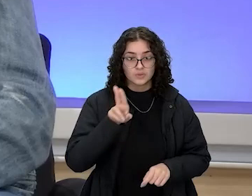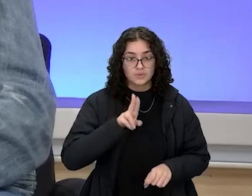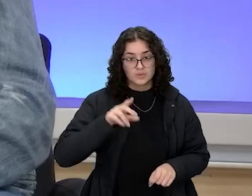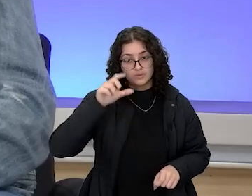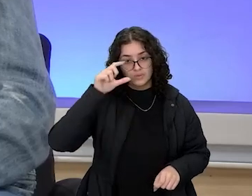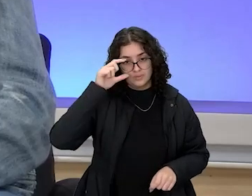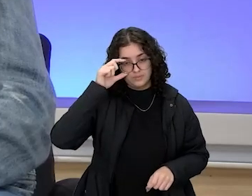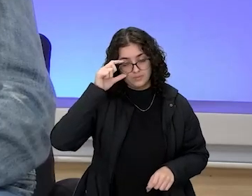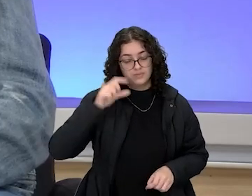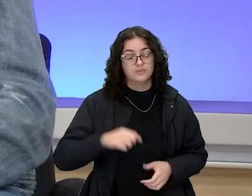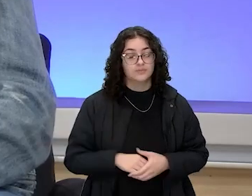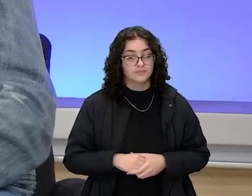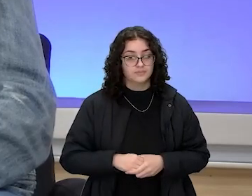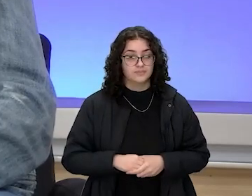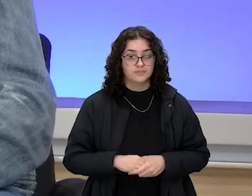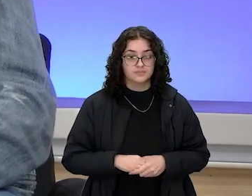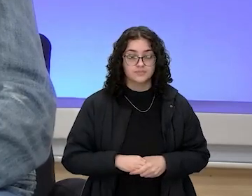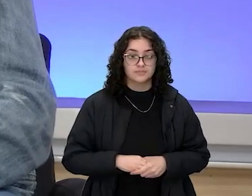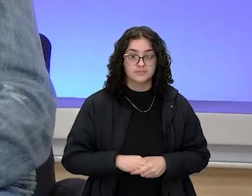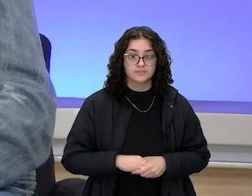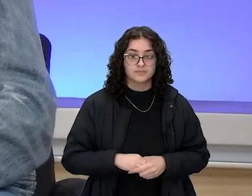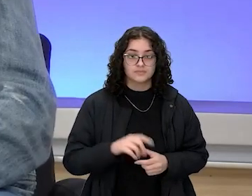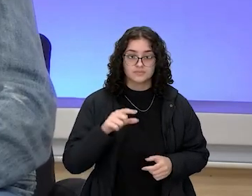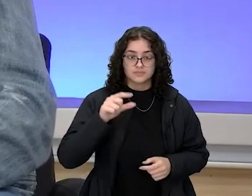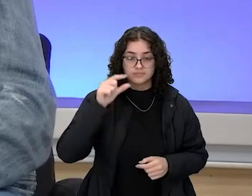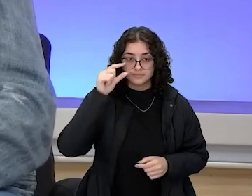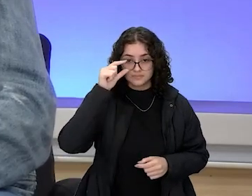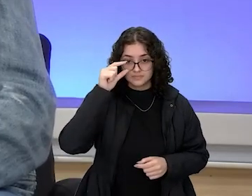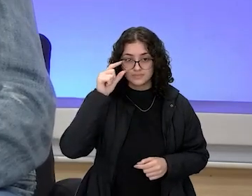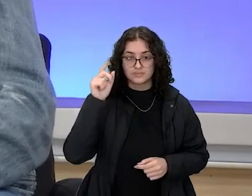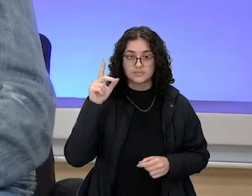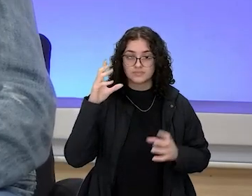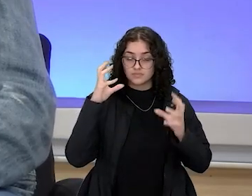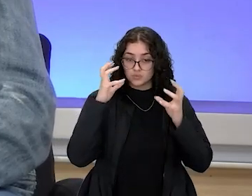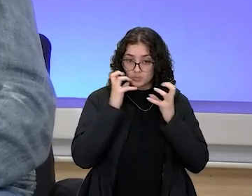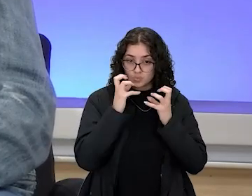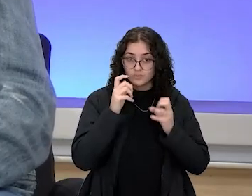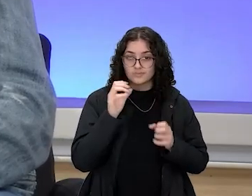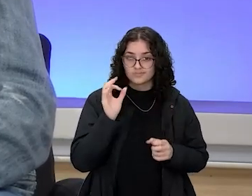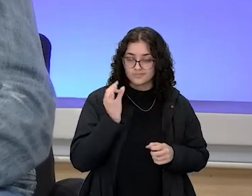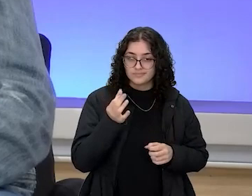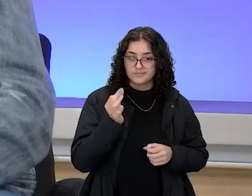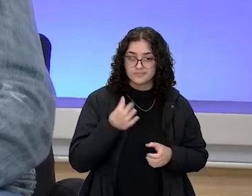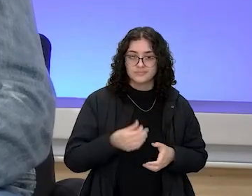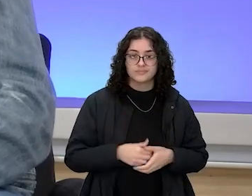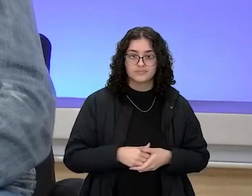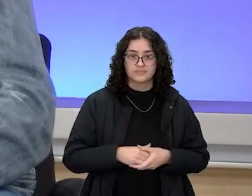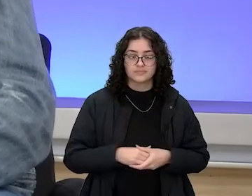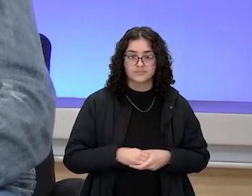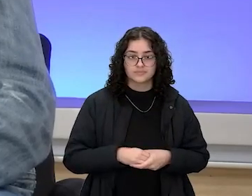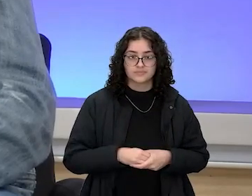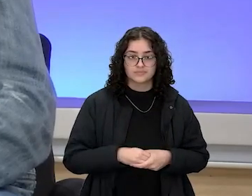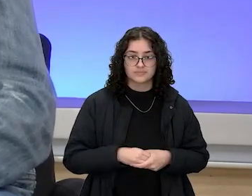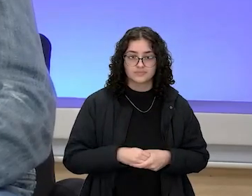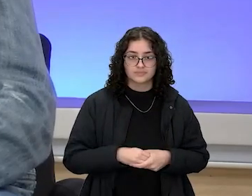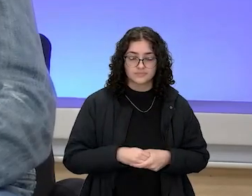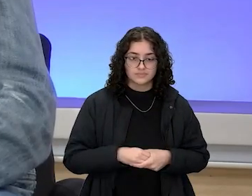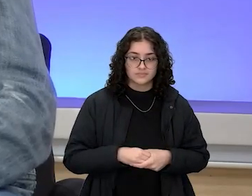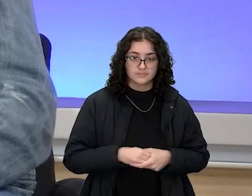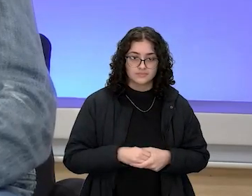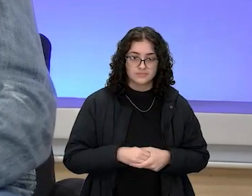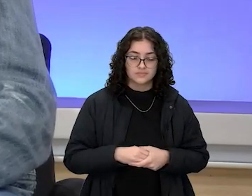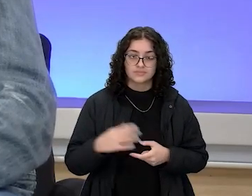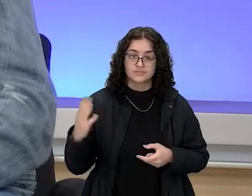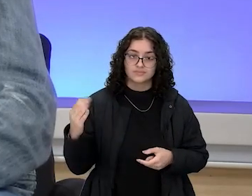óculos. E o meu óculos é quadradinho de armação escura, tá certo? Bom, então agora sim